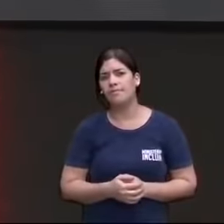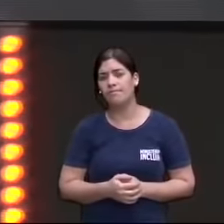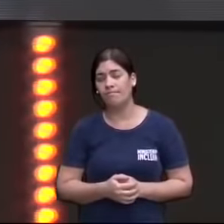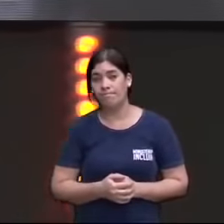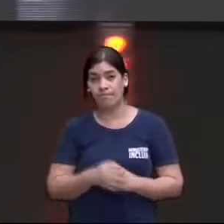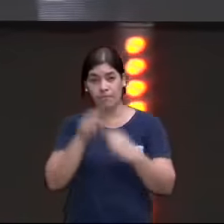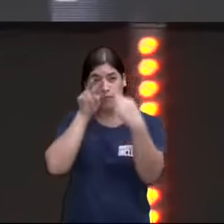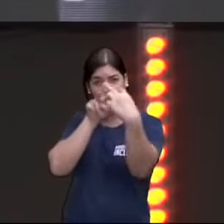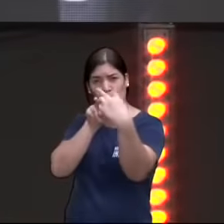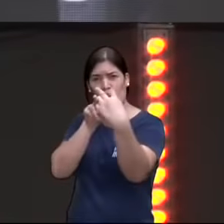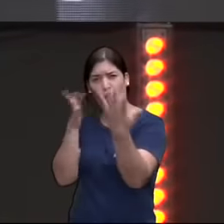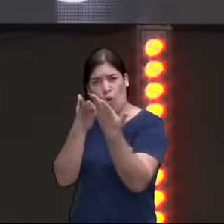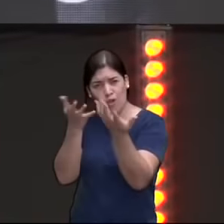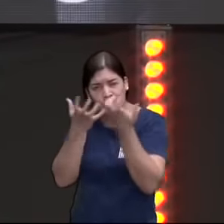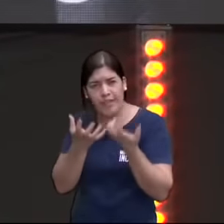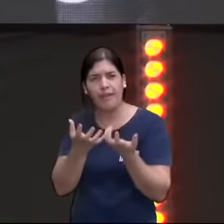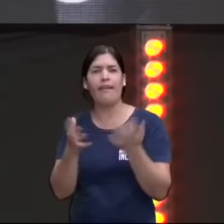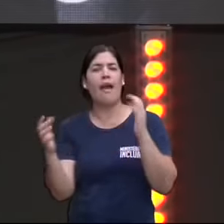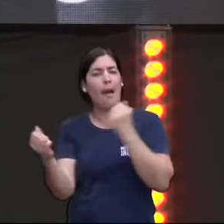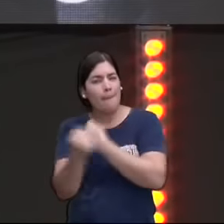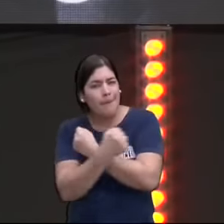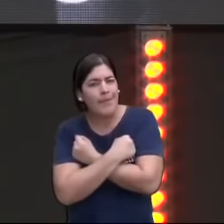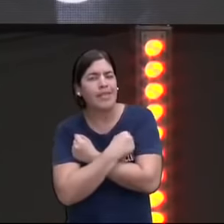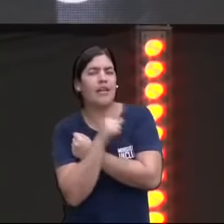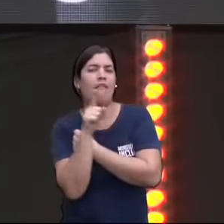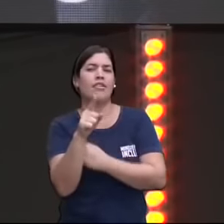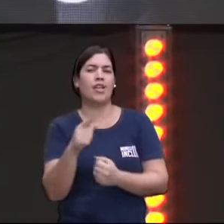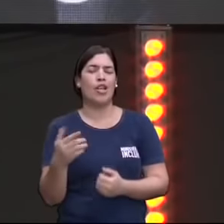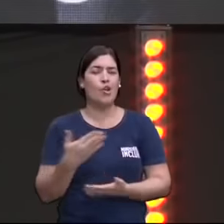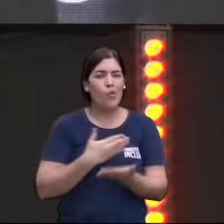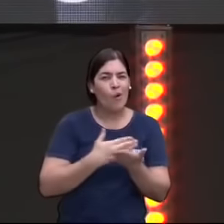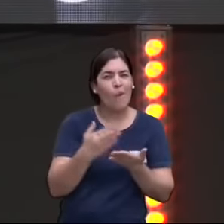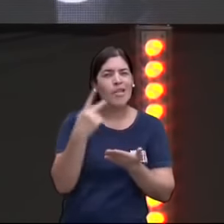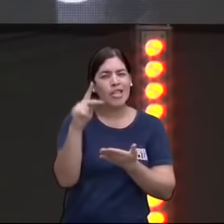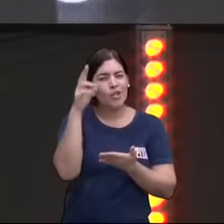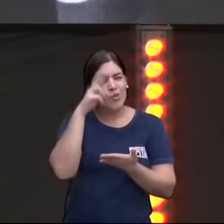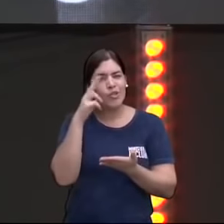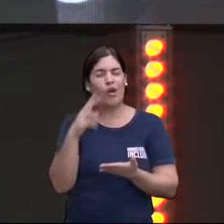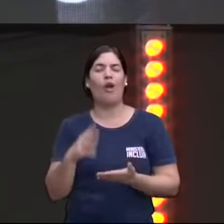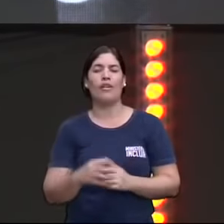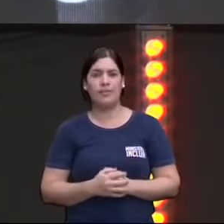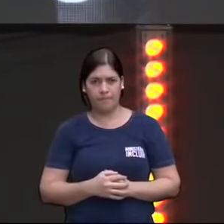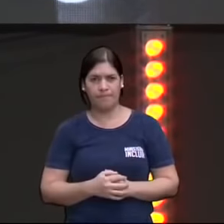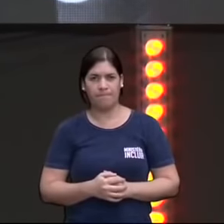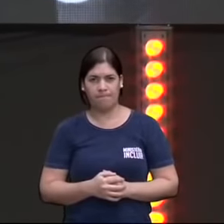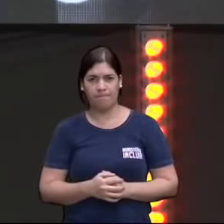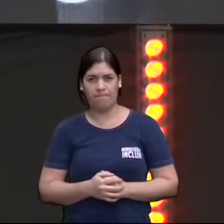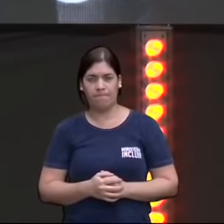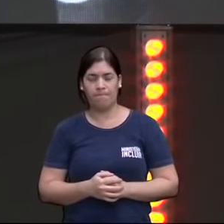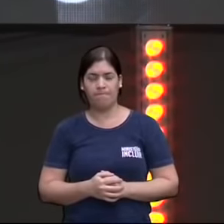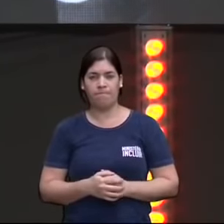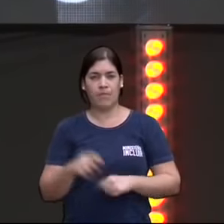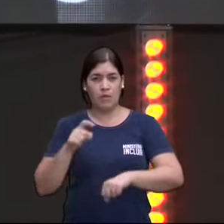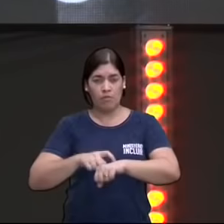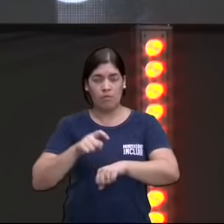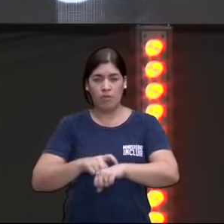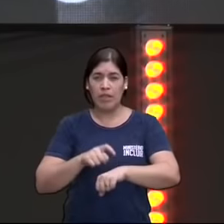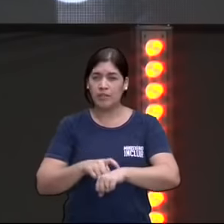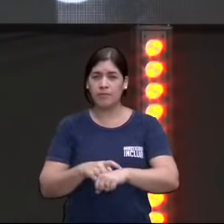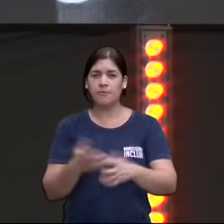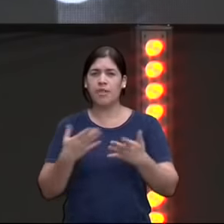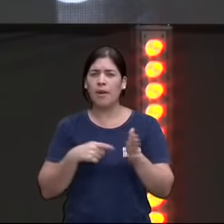Hoje ele quer te abraçar e recomeçar a tua história. Curve a sua cabeça nesse momento.